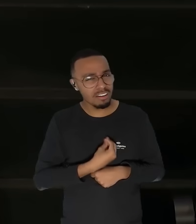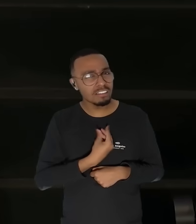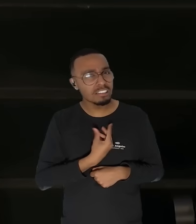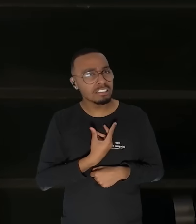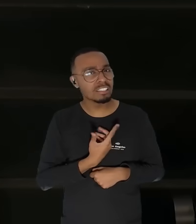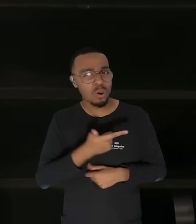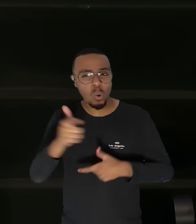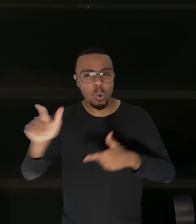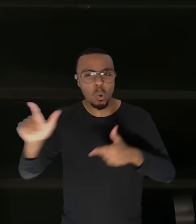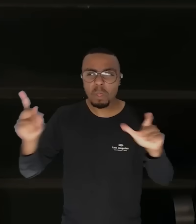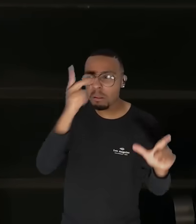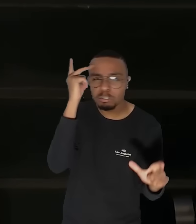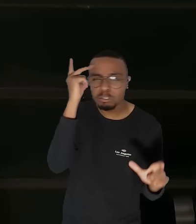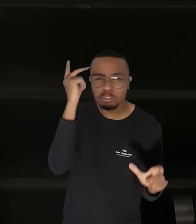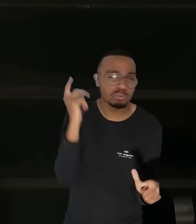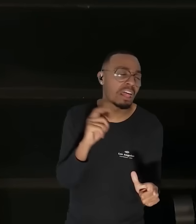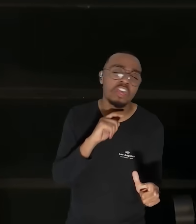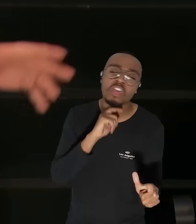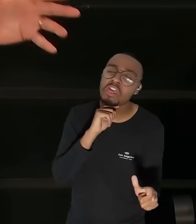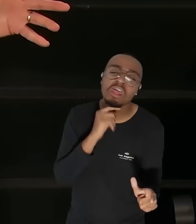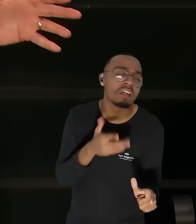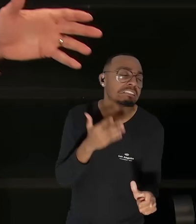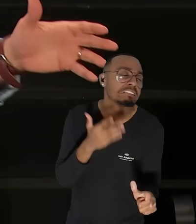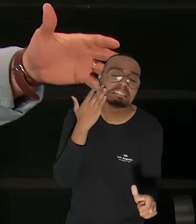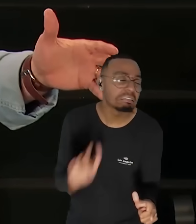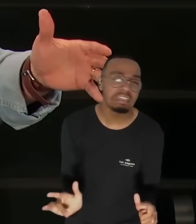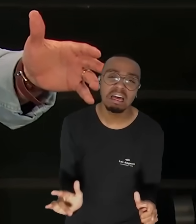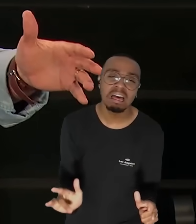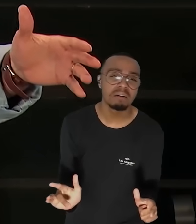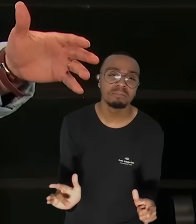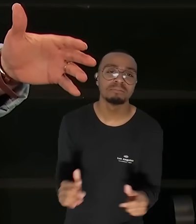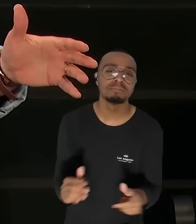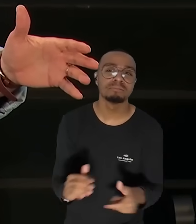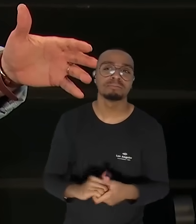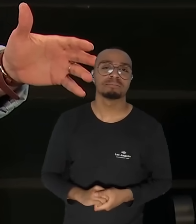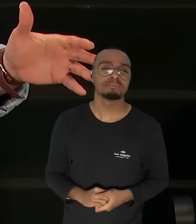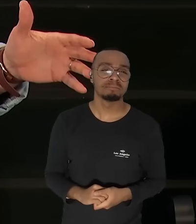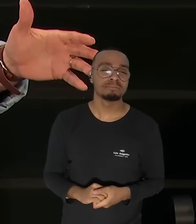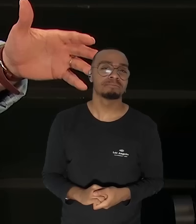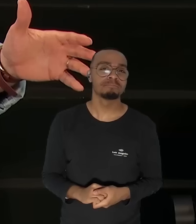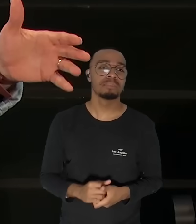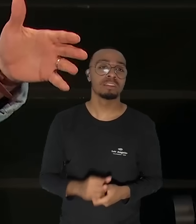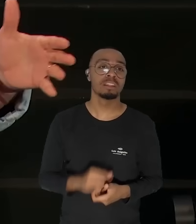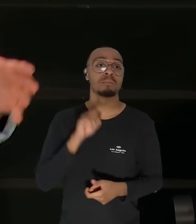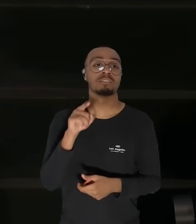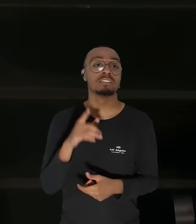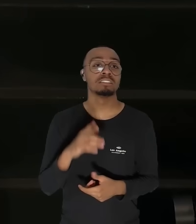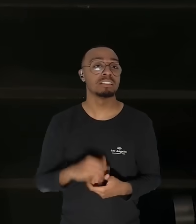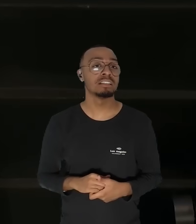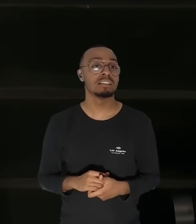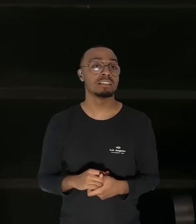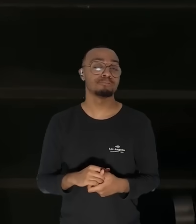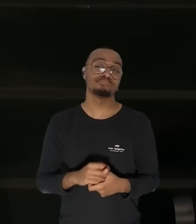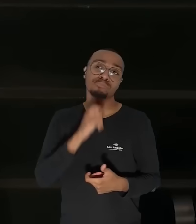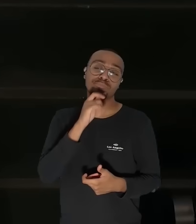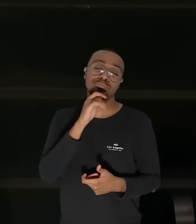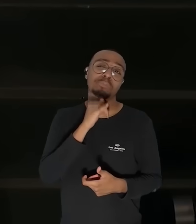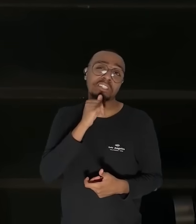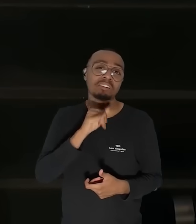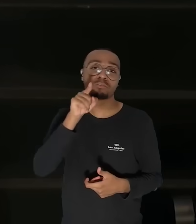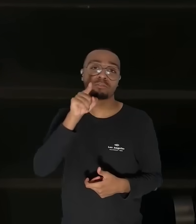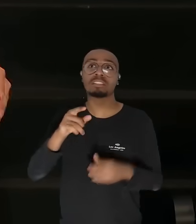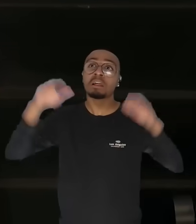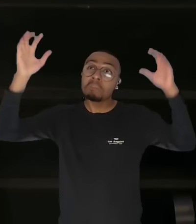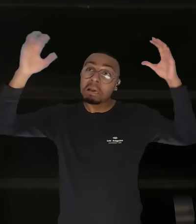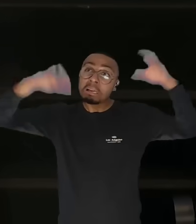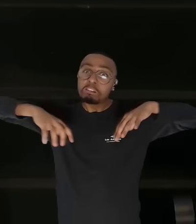Que as pessoas ao seu lado nem suspeitam. Porque quando você está numa tempestade física, alguém te oferece um guarda-chuvas.